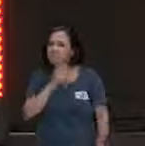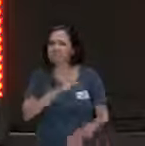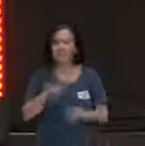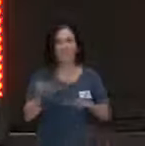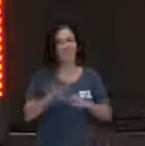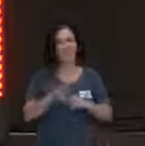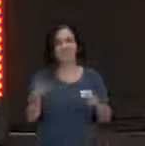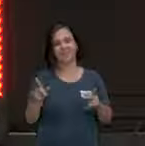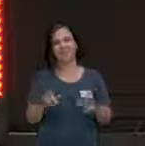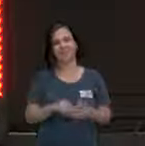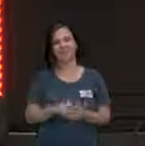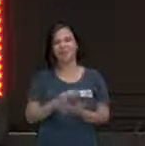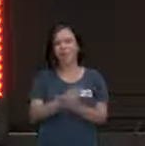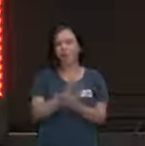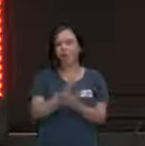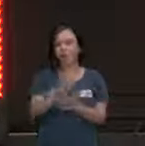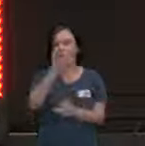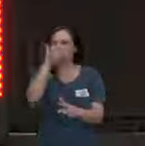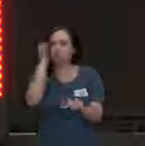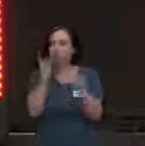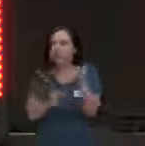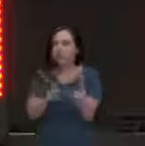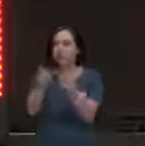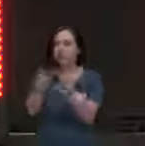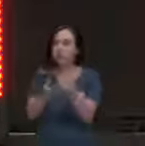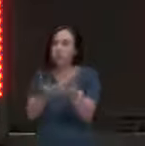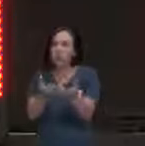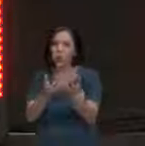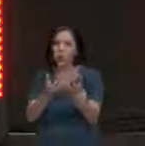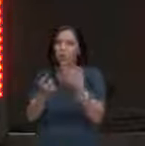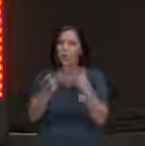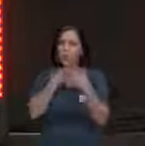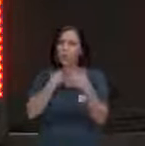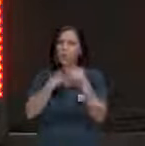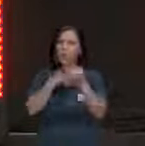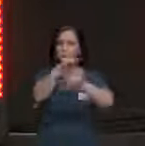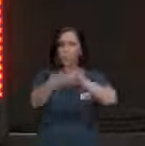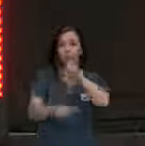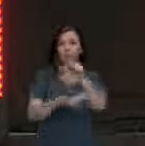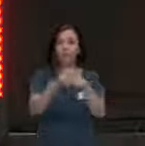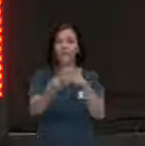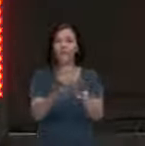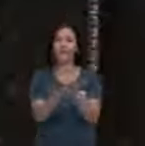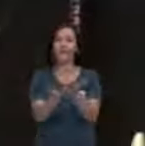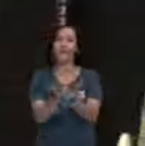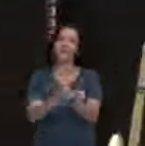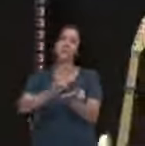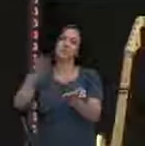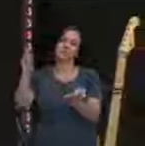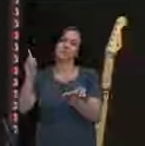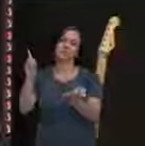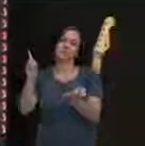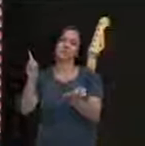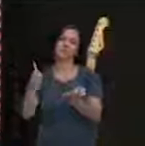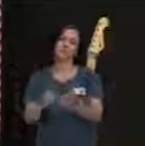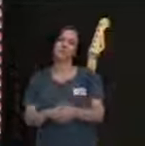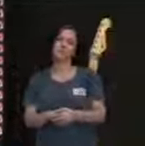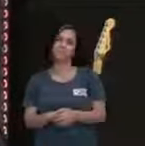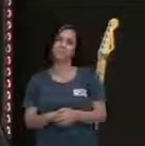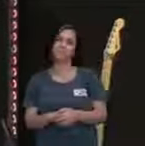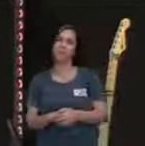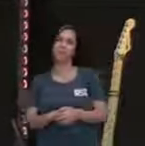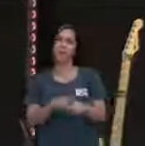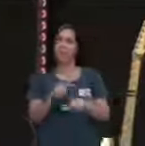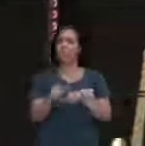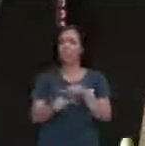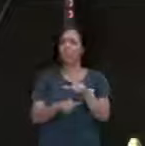em algumas pessoas querem atualizar a Bíblia e você pode atualizar a aplicação